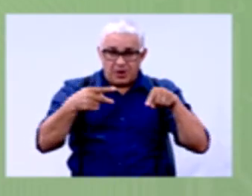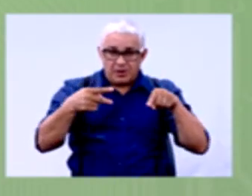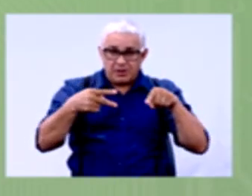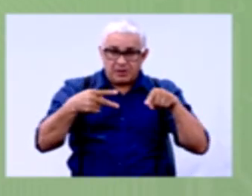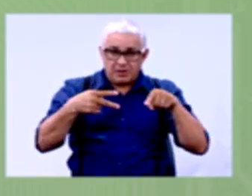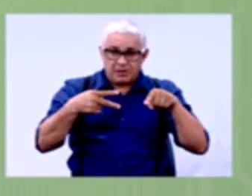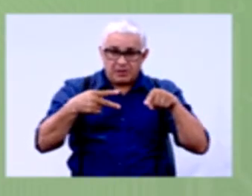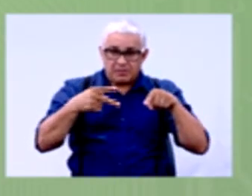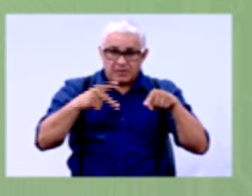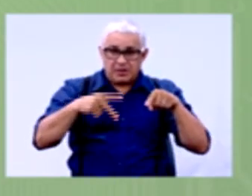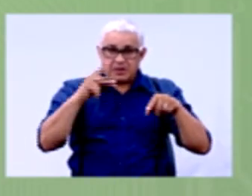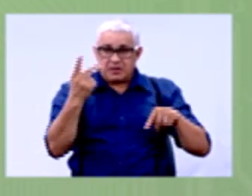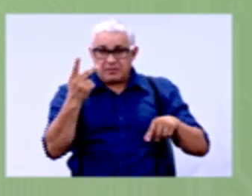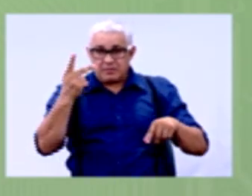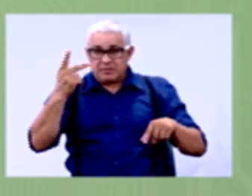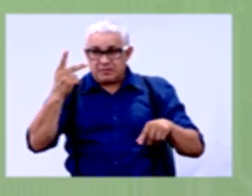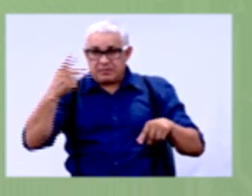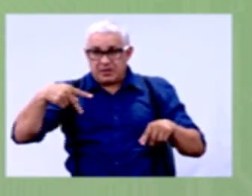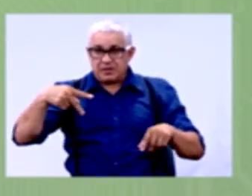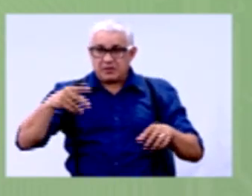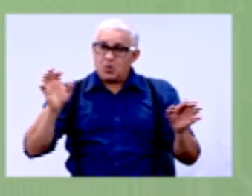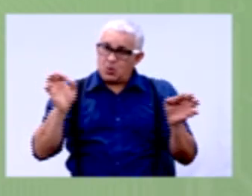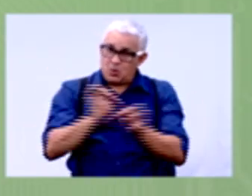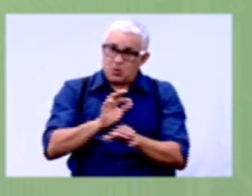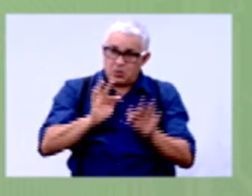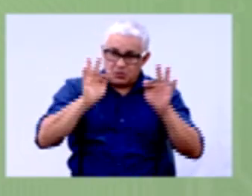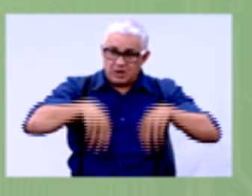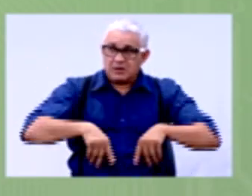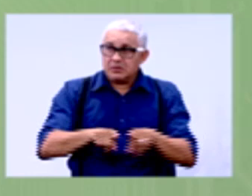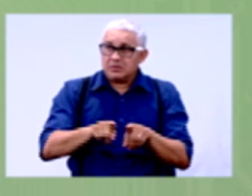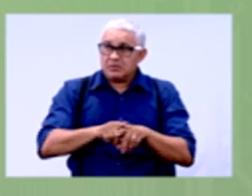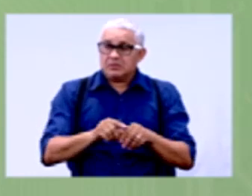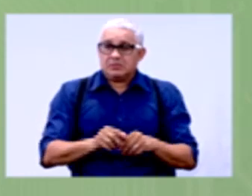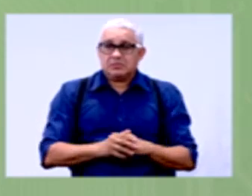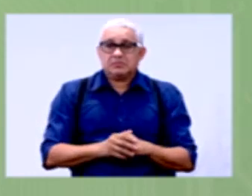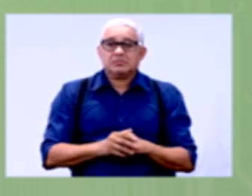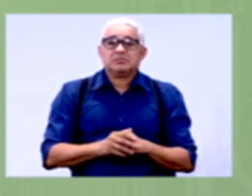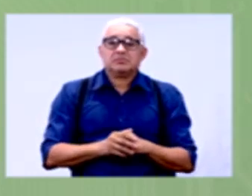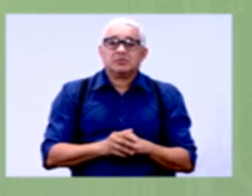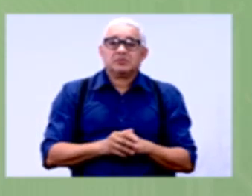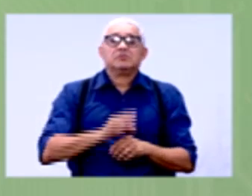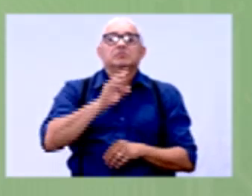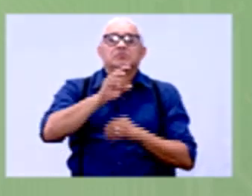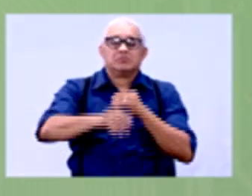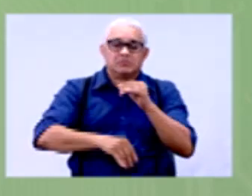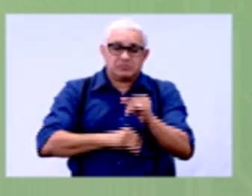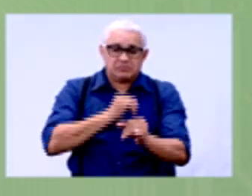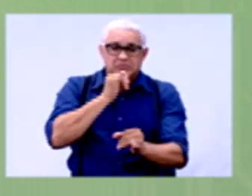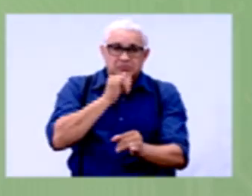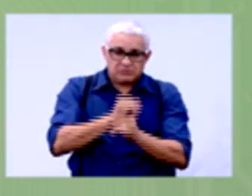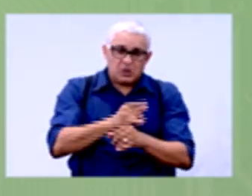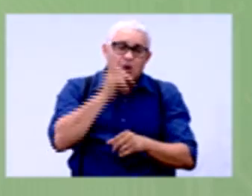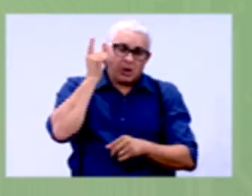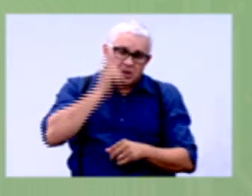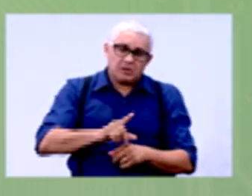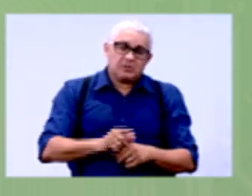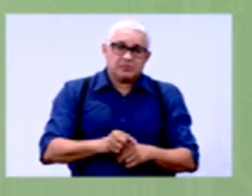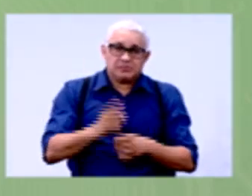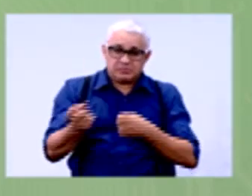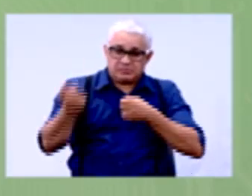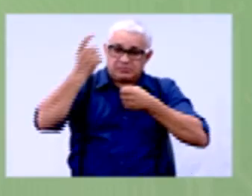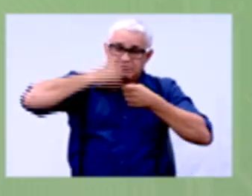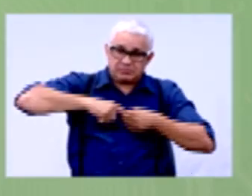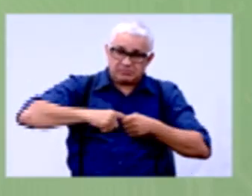Após essas informações serem processadas e devolvidas, né, elas vão para a nossa página e a gente consegue recuperar